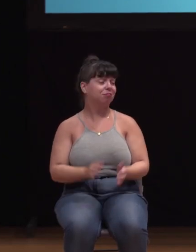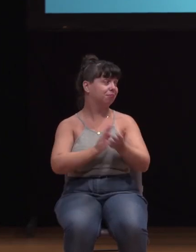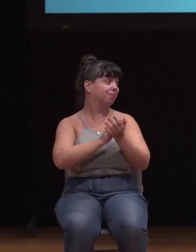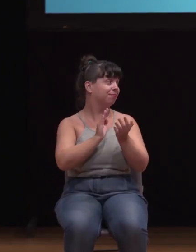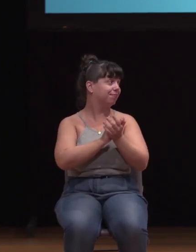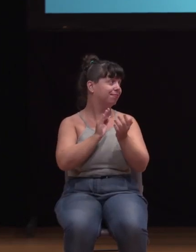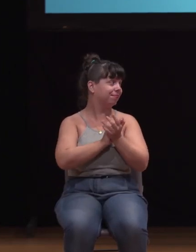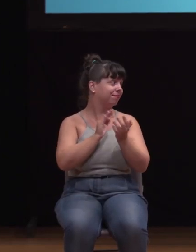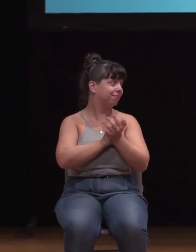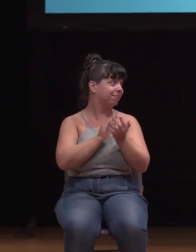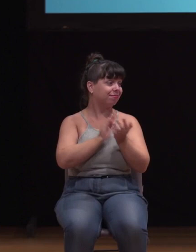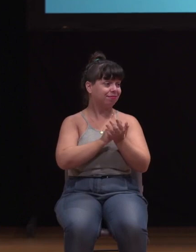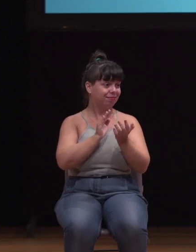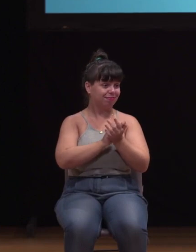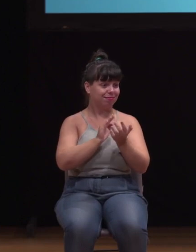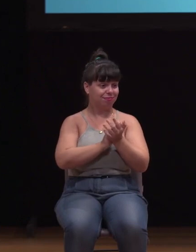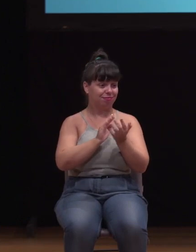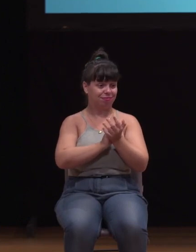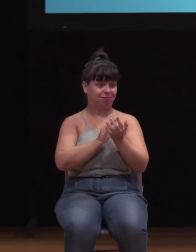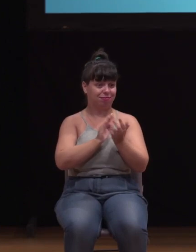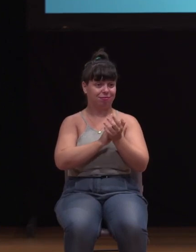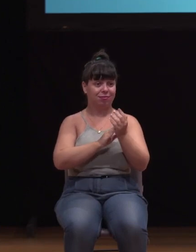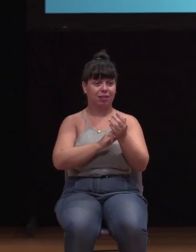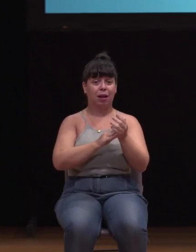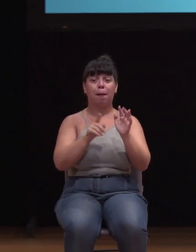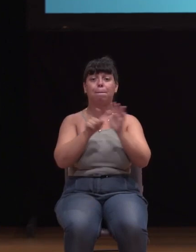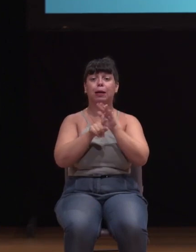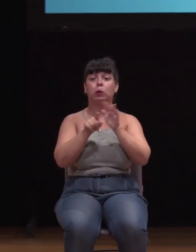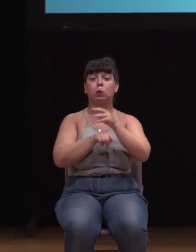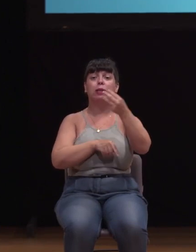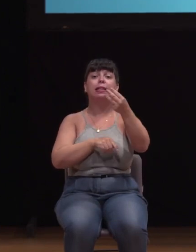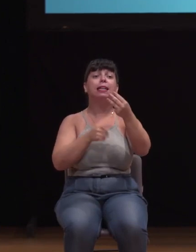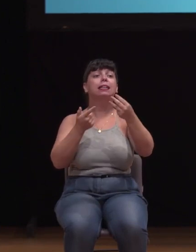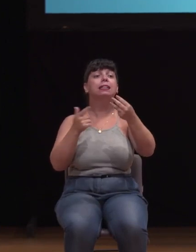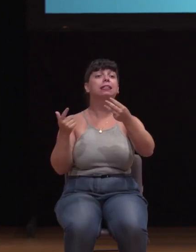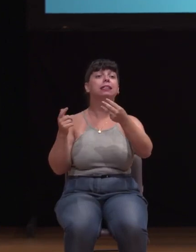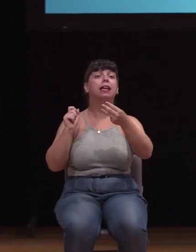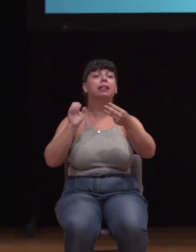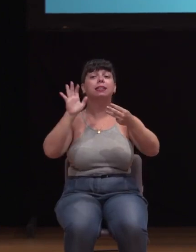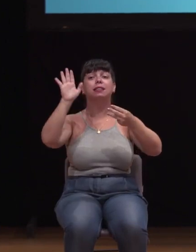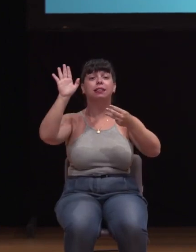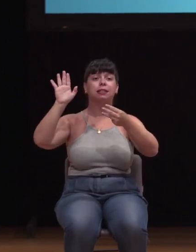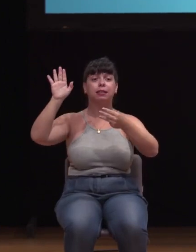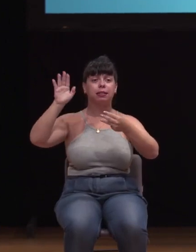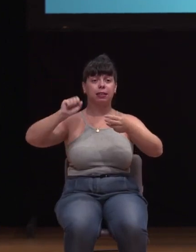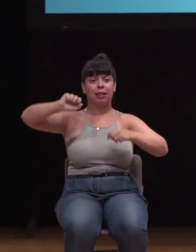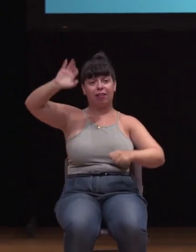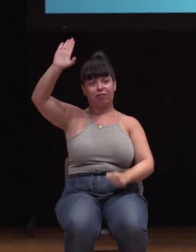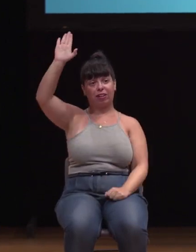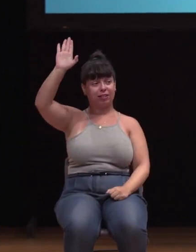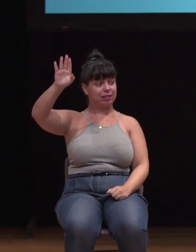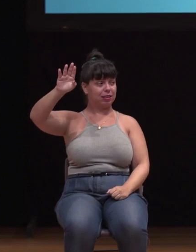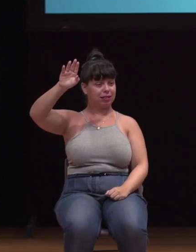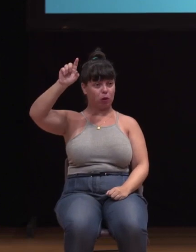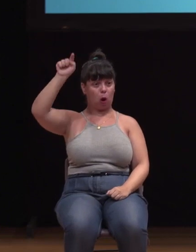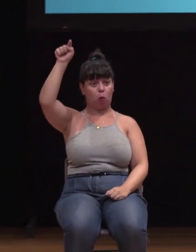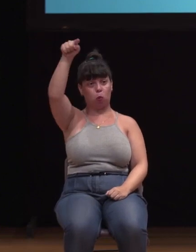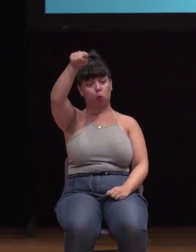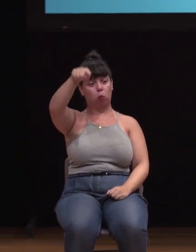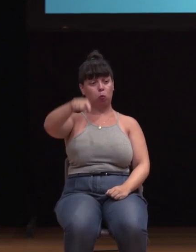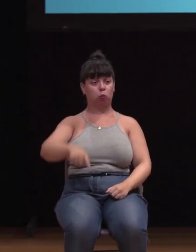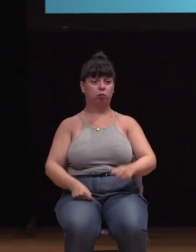Obrigada, meninas. Mais 3 perguntas, gente. Quem está aí com... Levanta o braço lá no fundo.